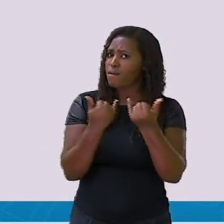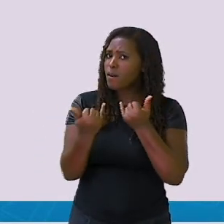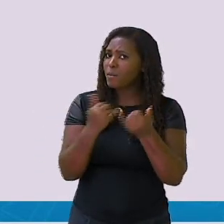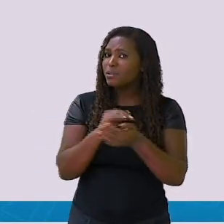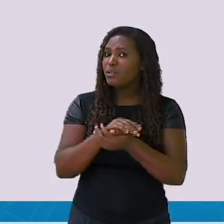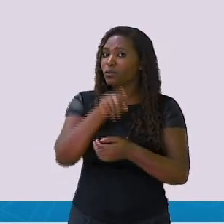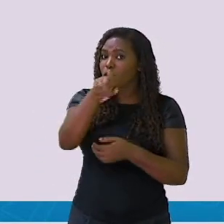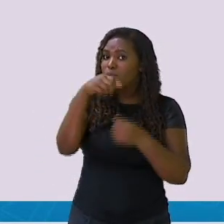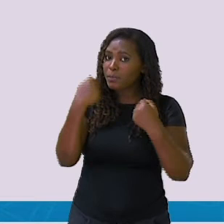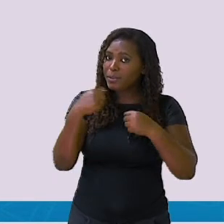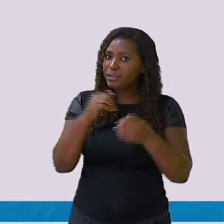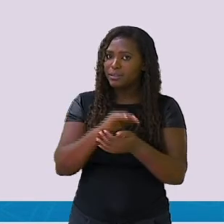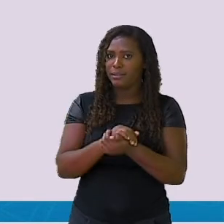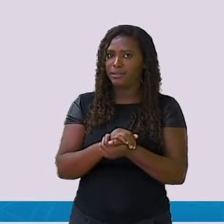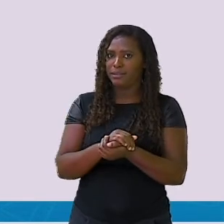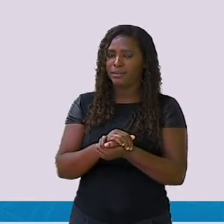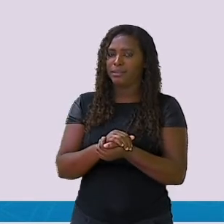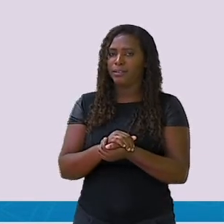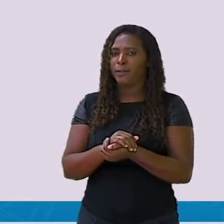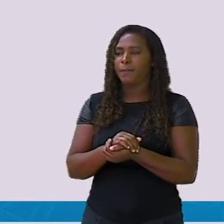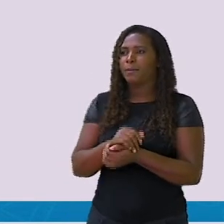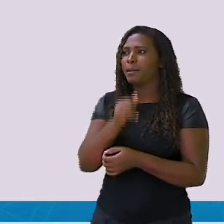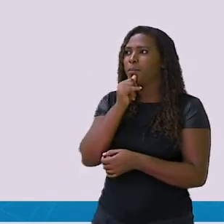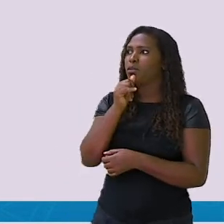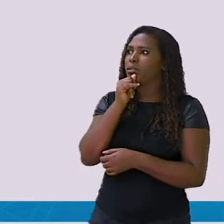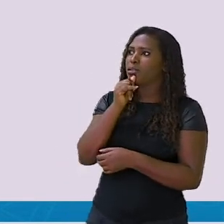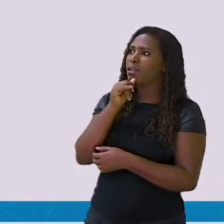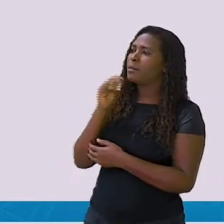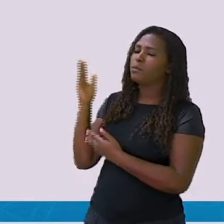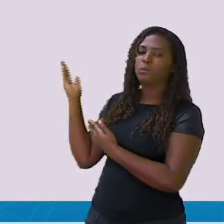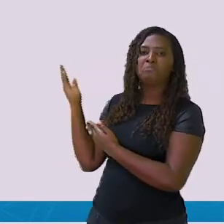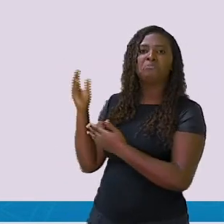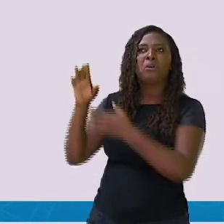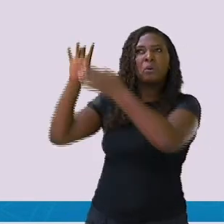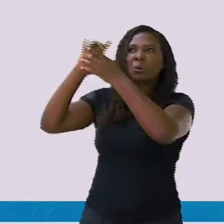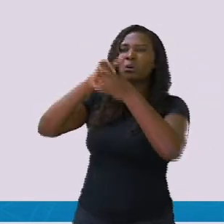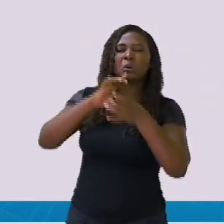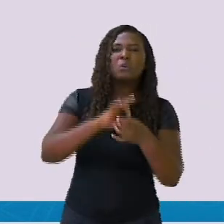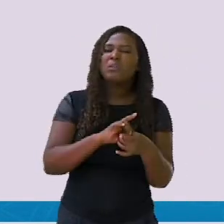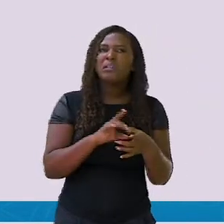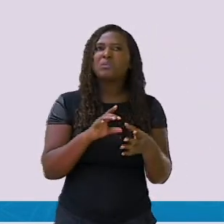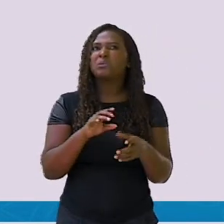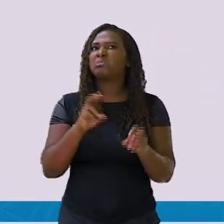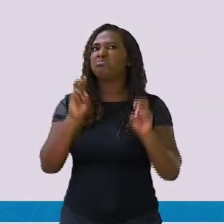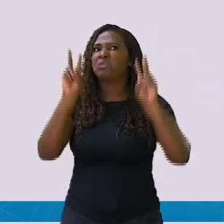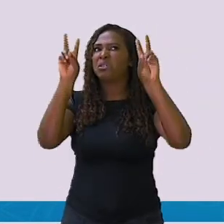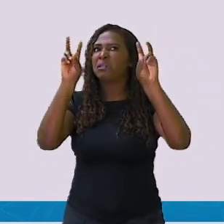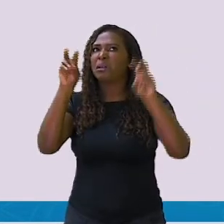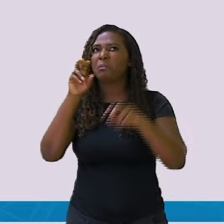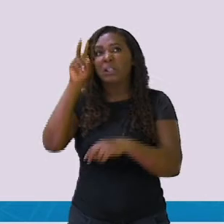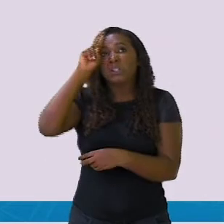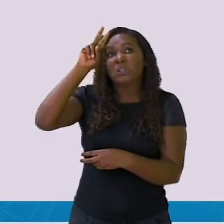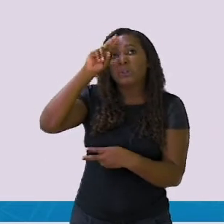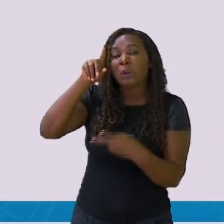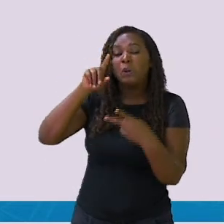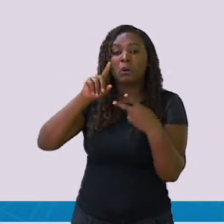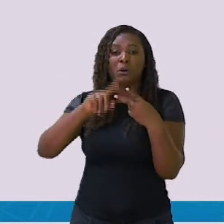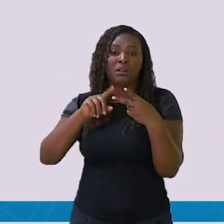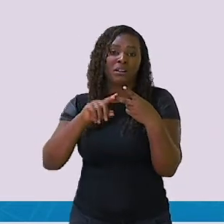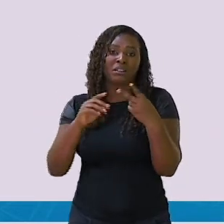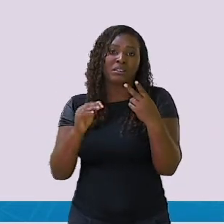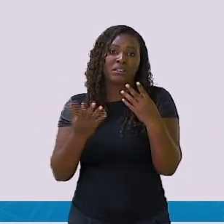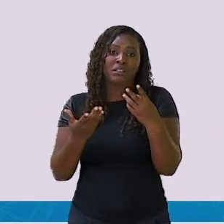quê? Se você for falar de alguma situação, um contexto histórico, alguma coisa que influenciou aquele